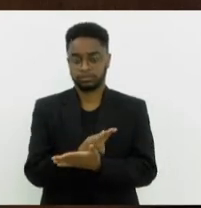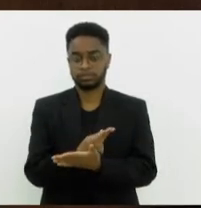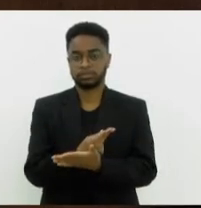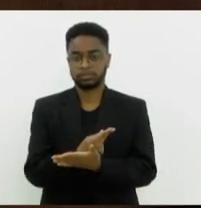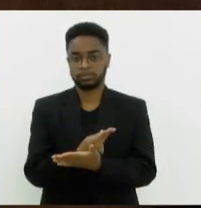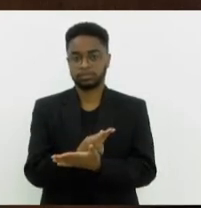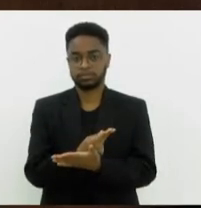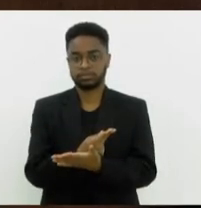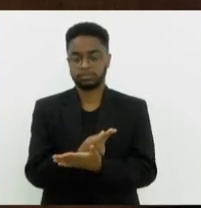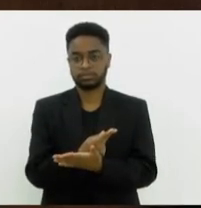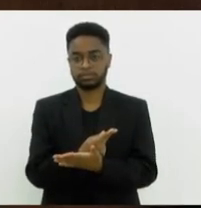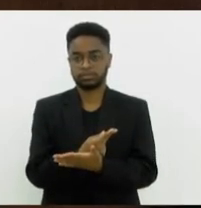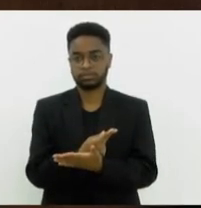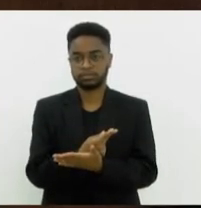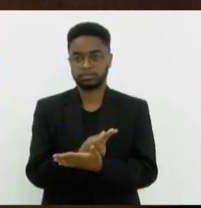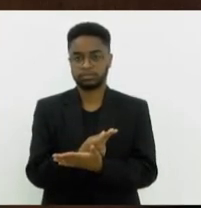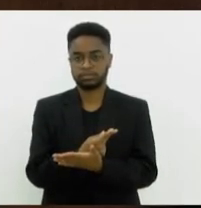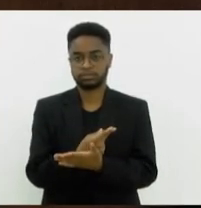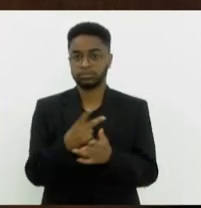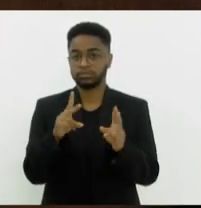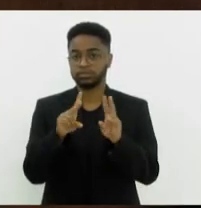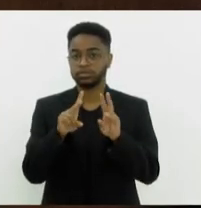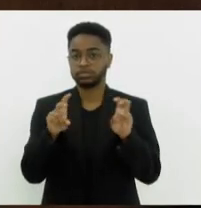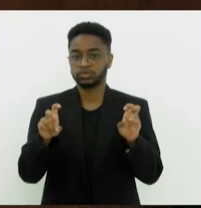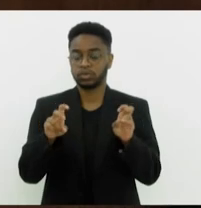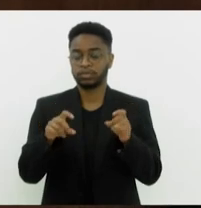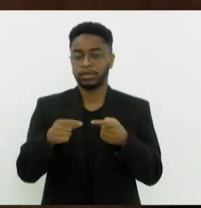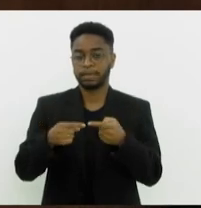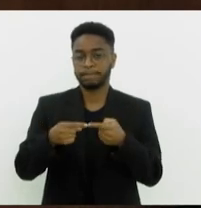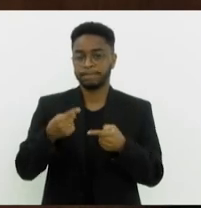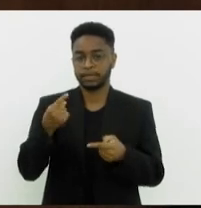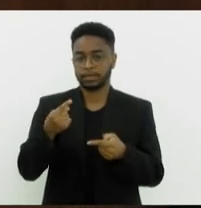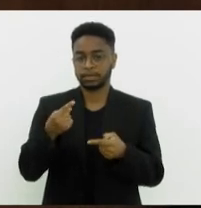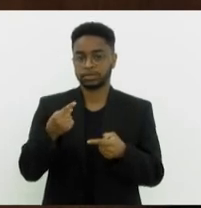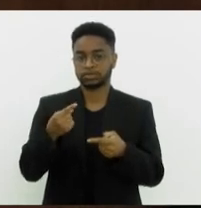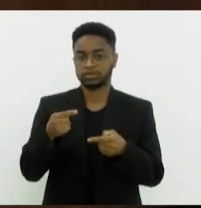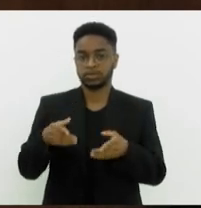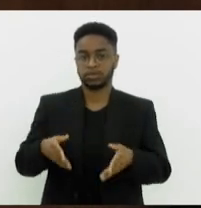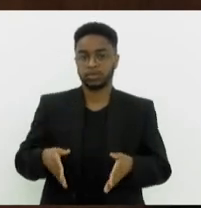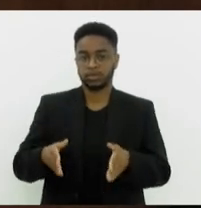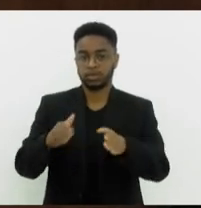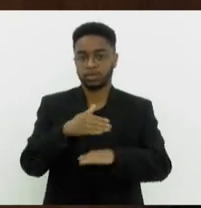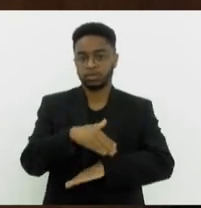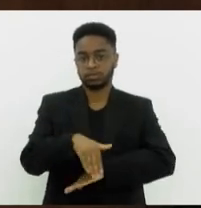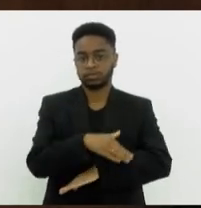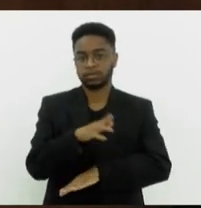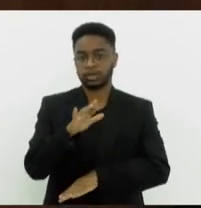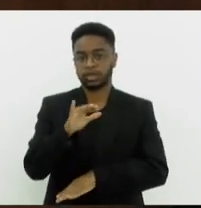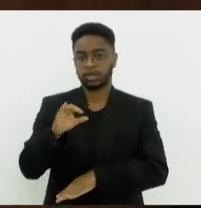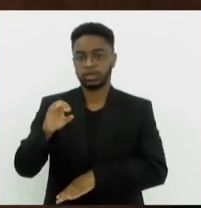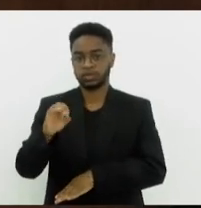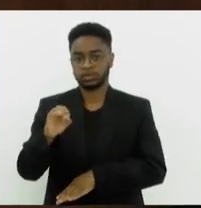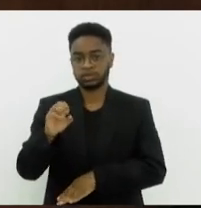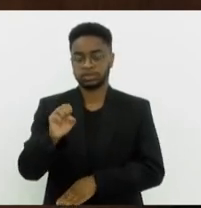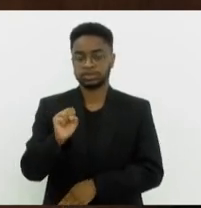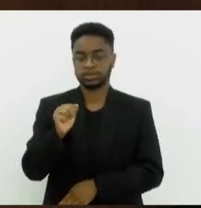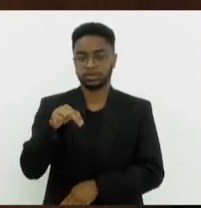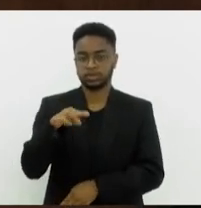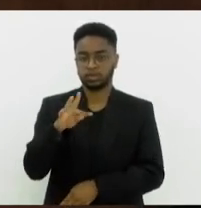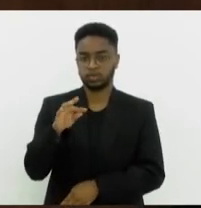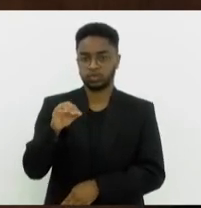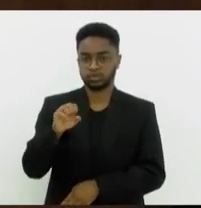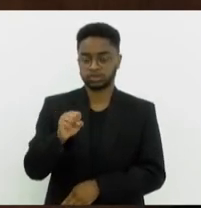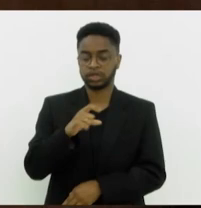que obtivemos com relação ao pedágio da Rio Santos. Nós fizemos uma audiência pública aqui